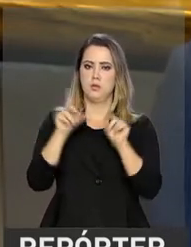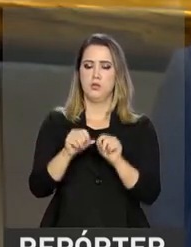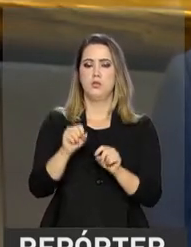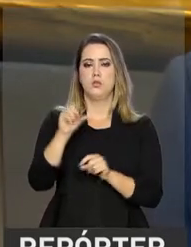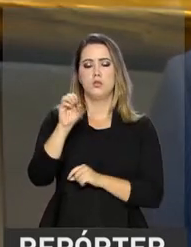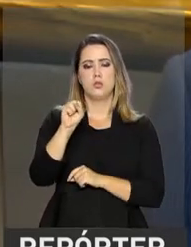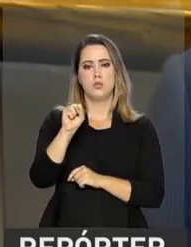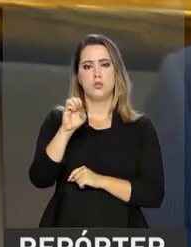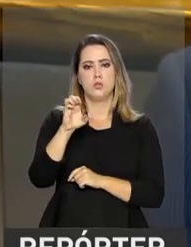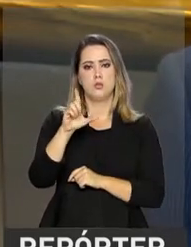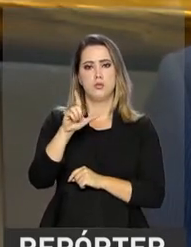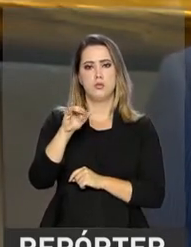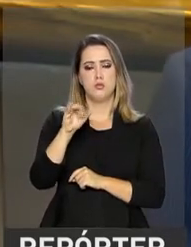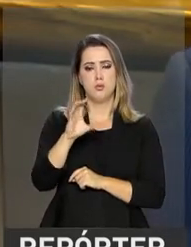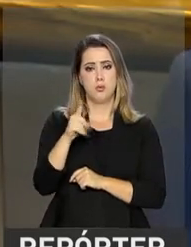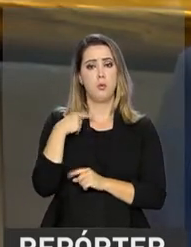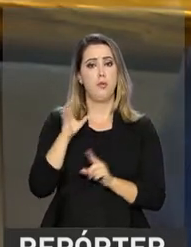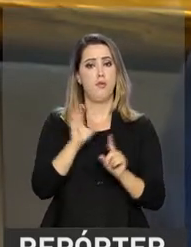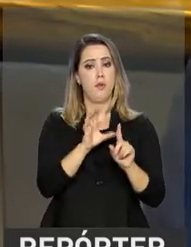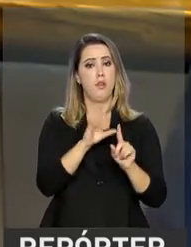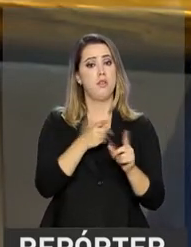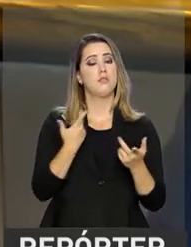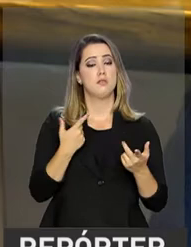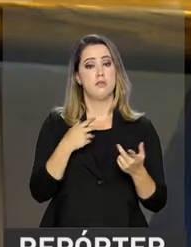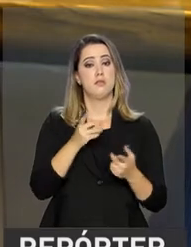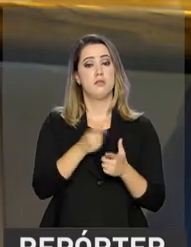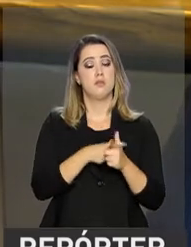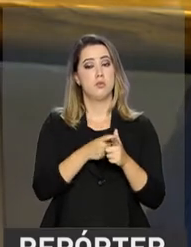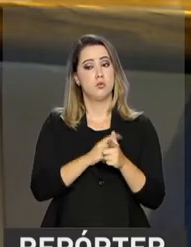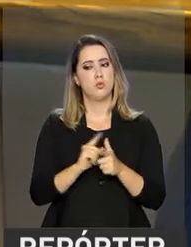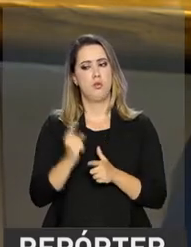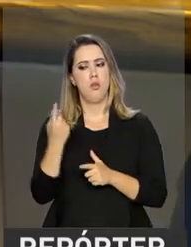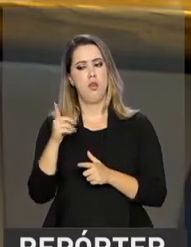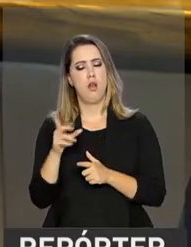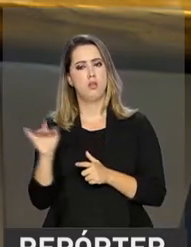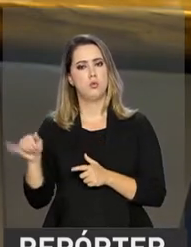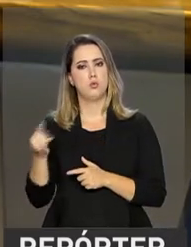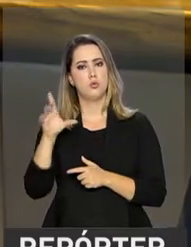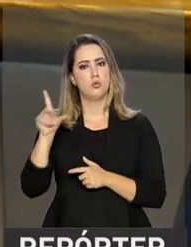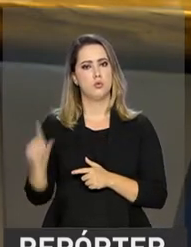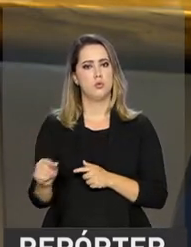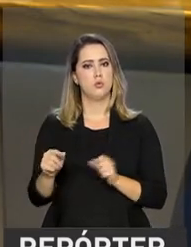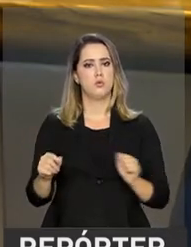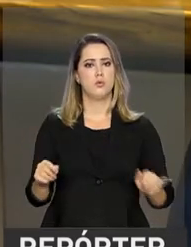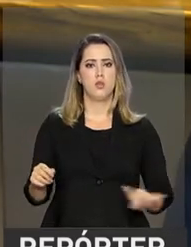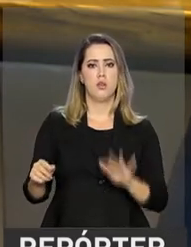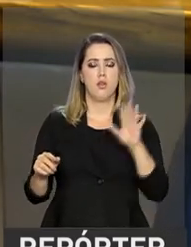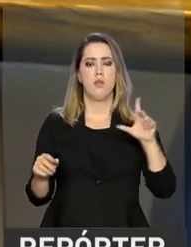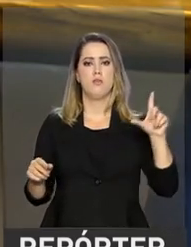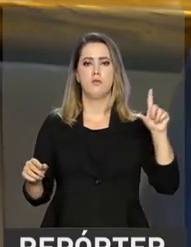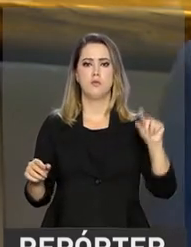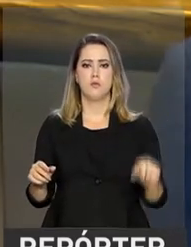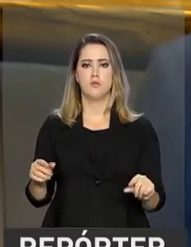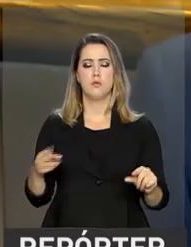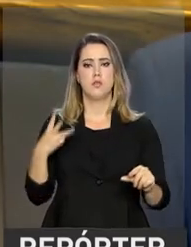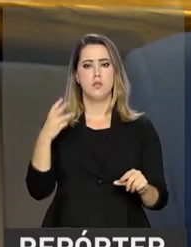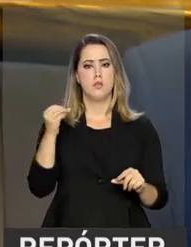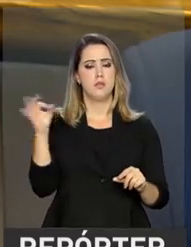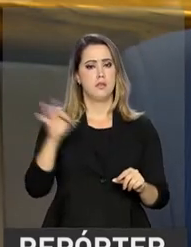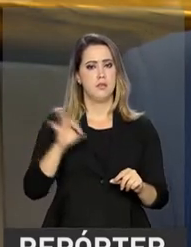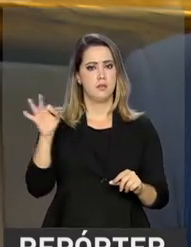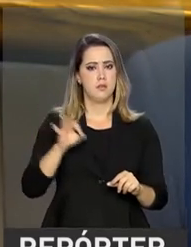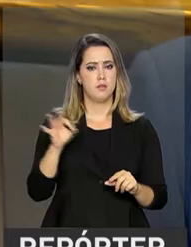e isso impacta diretamente digo então de um lado os juros mais baixo de outro lado a inflação mais baixa aproximadamente 30